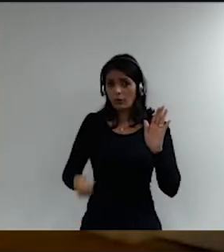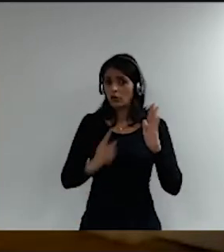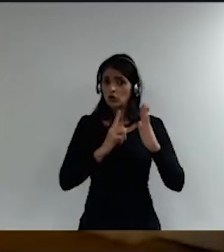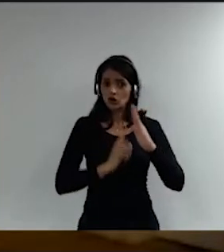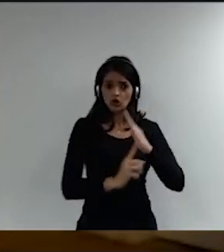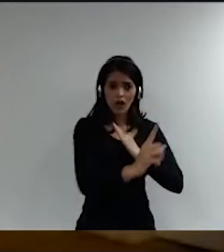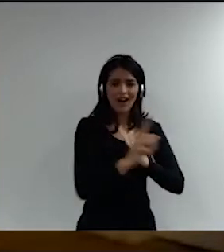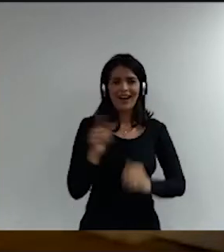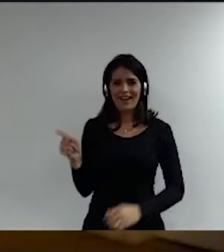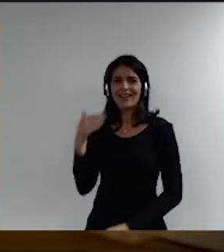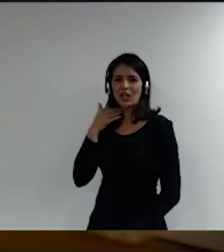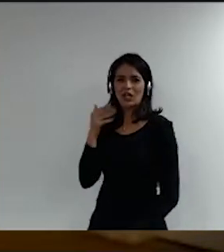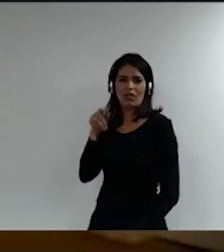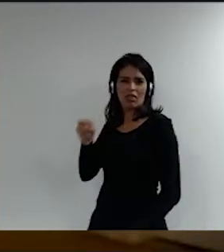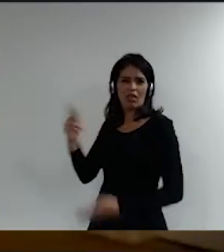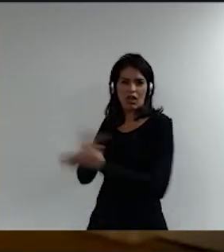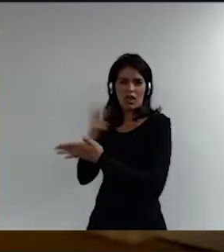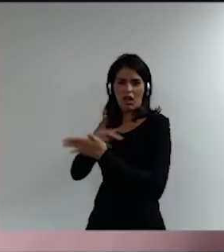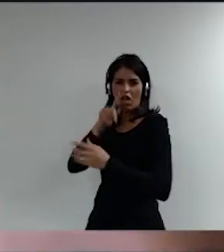errou.